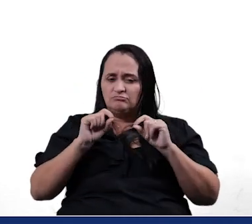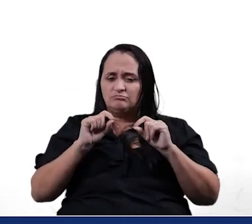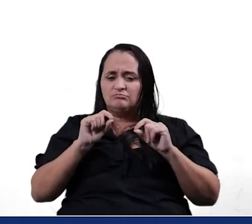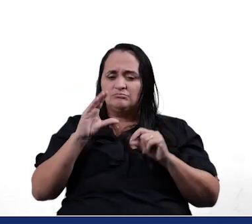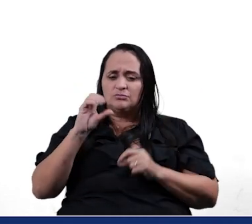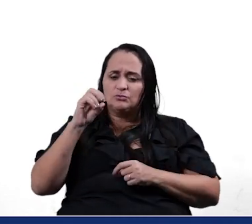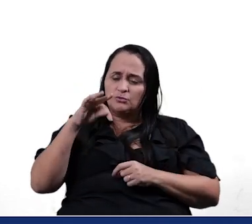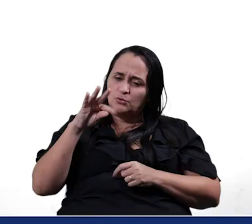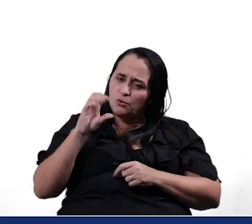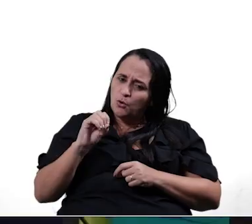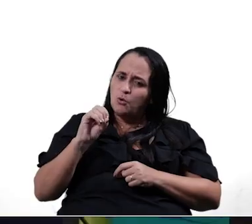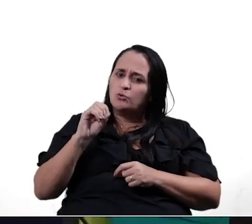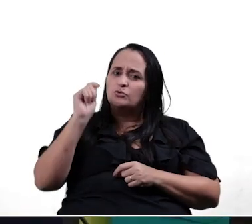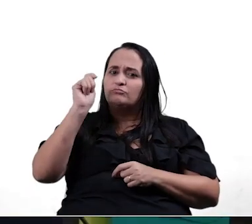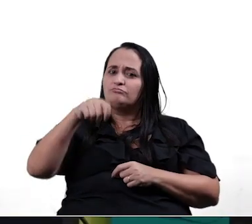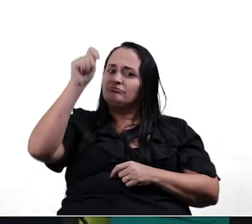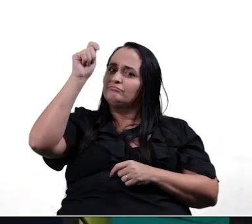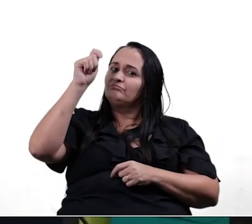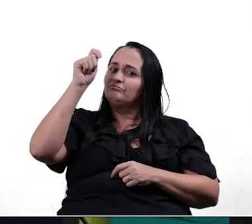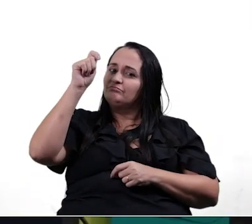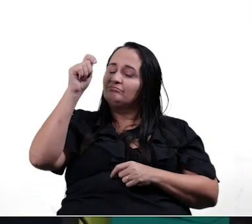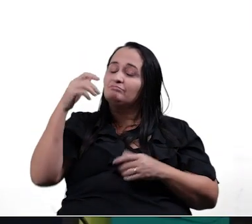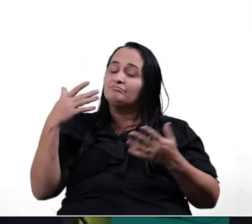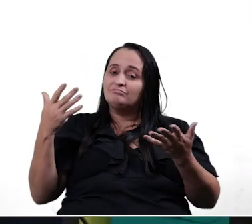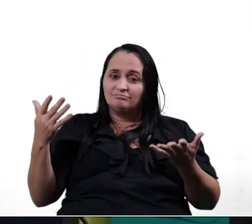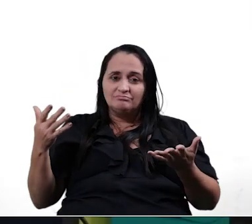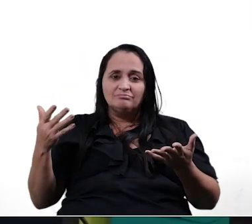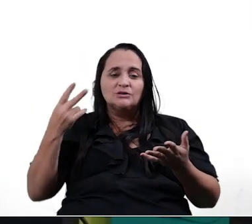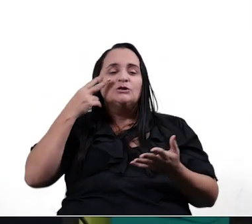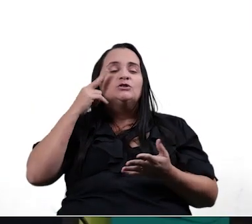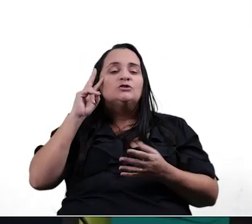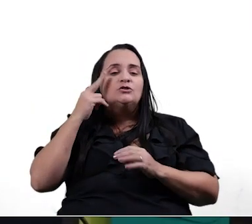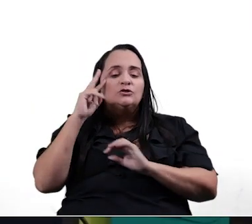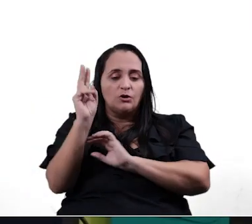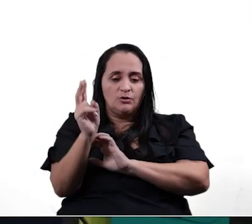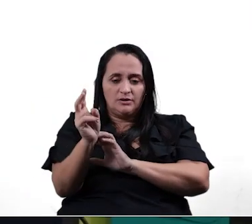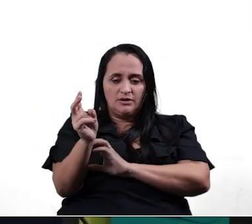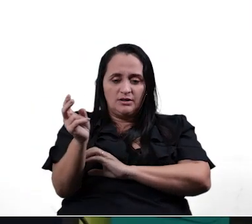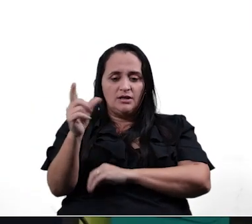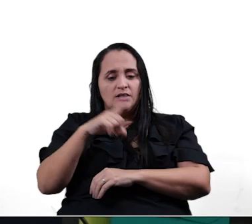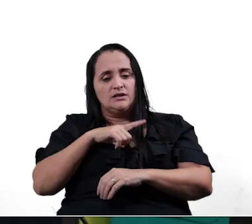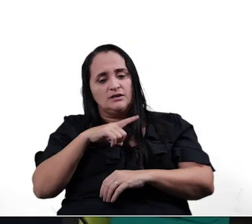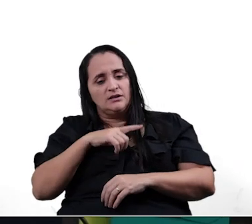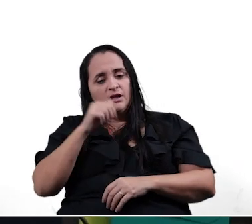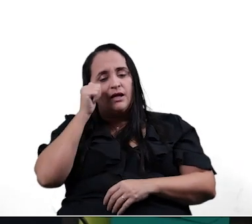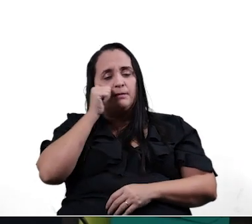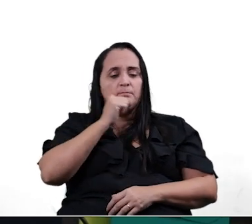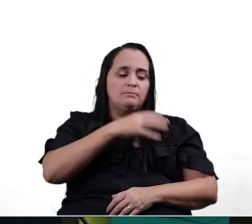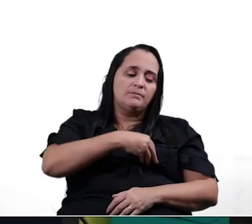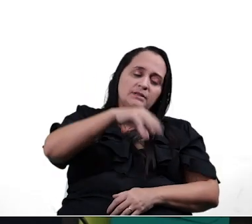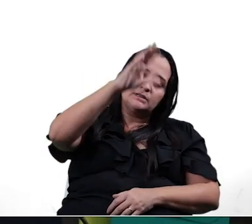de fadas. O que tem um conto de fadas? Normalmente tem princesa,